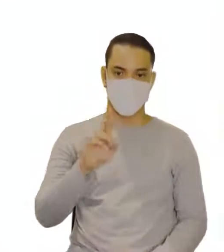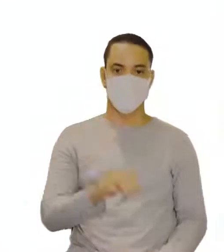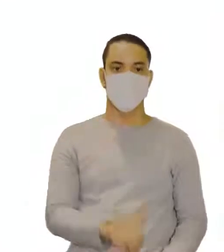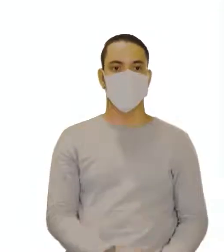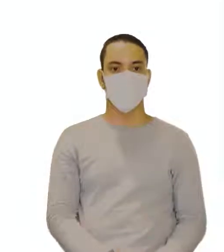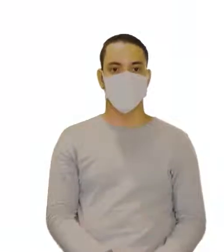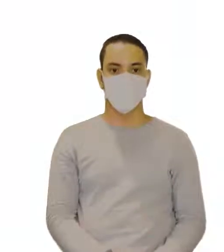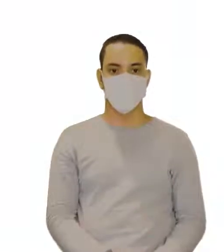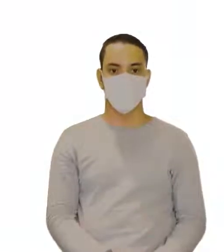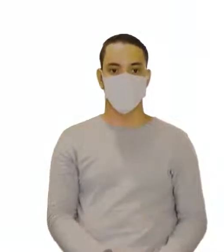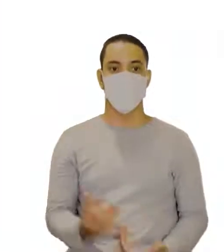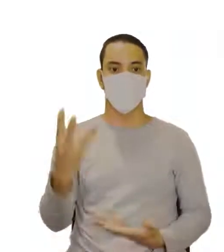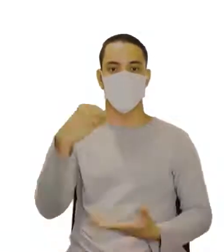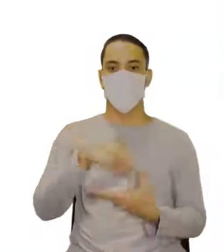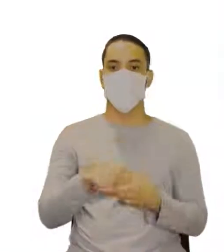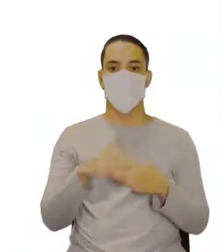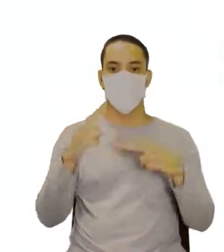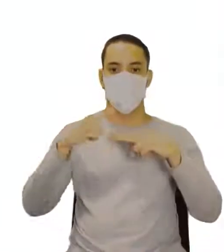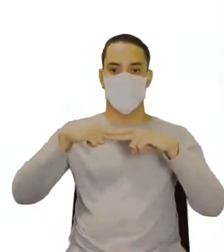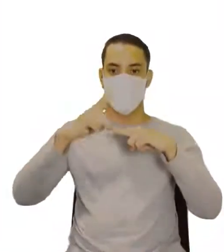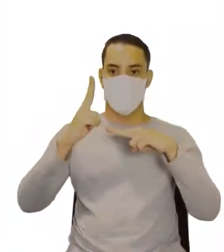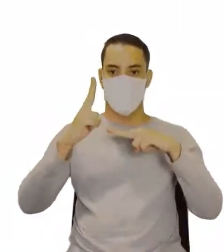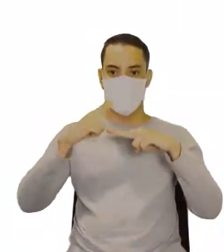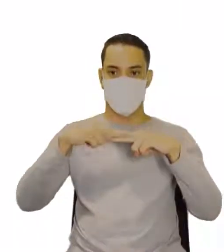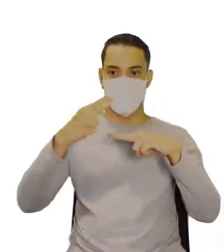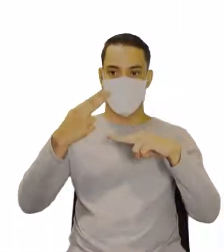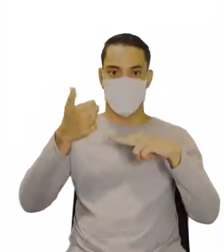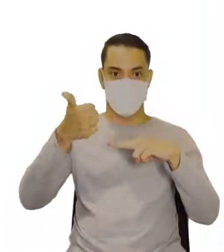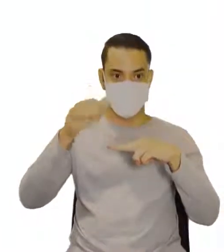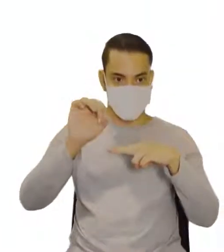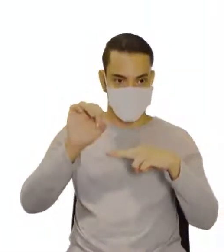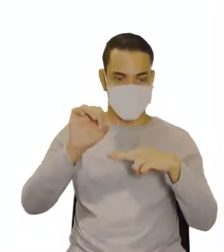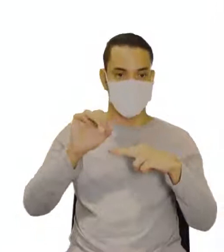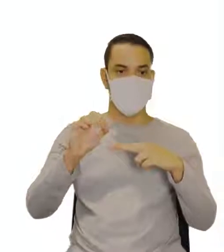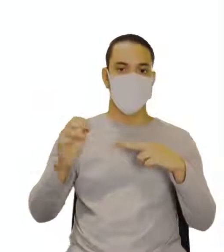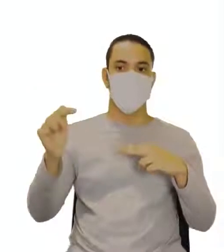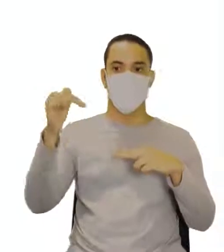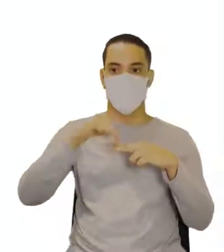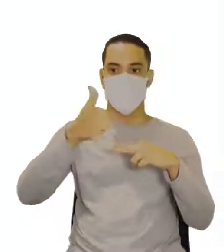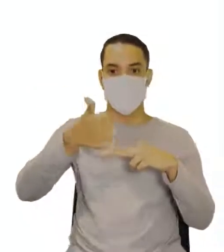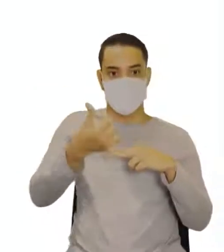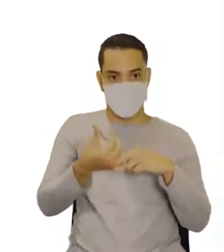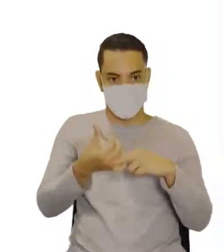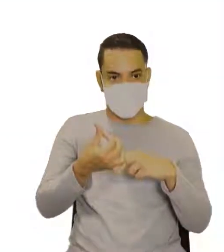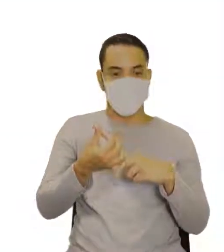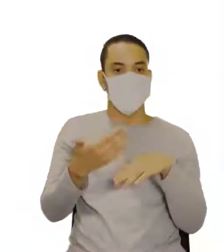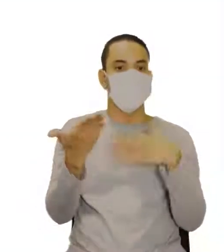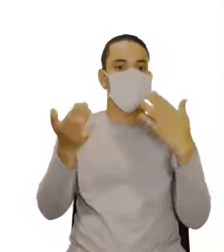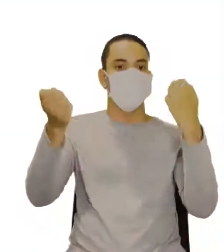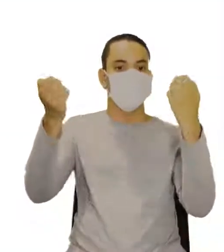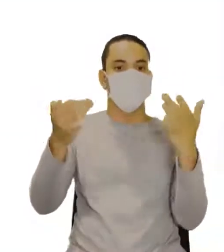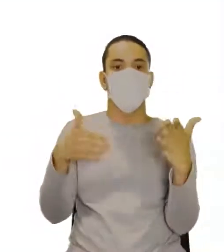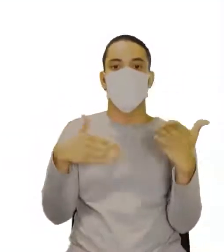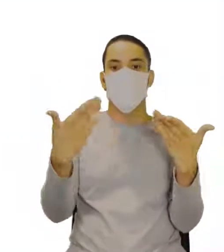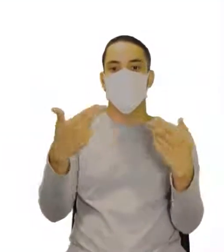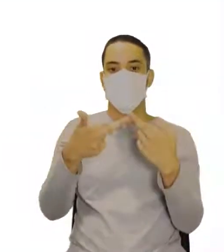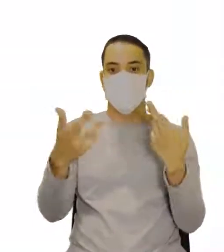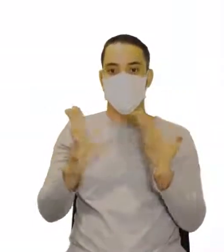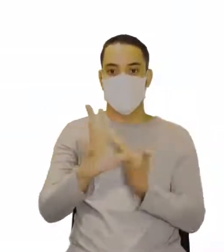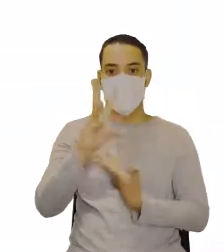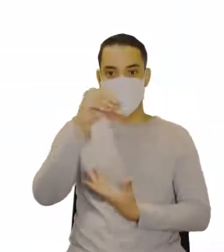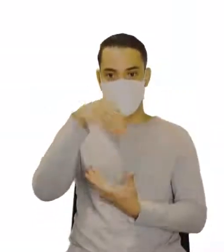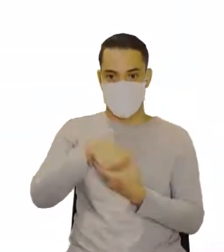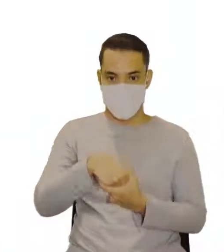ó, quando está aberta passa 10, quando eu fecho aqui vem 16. Determine a resistência